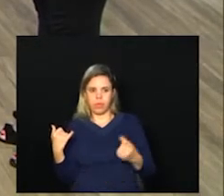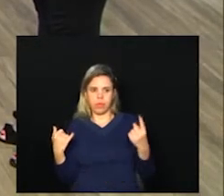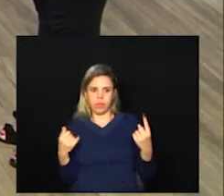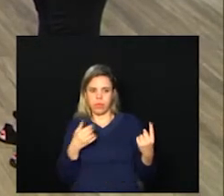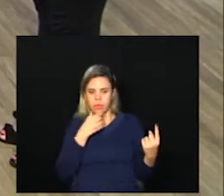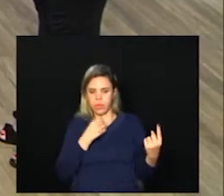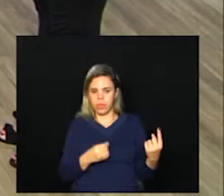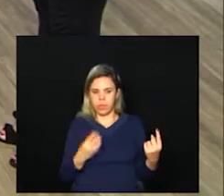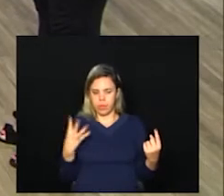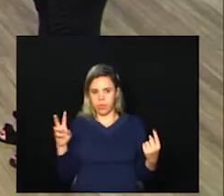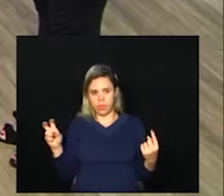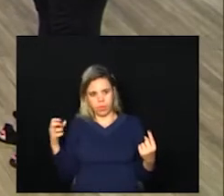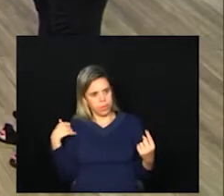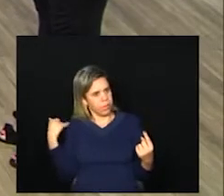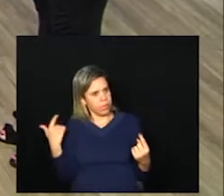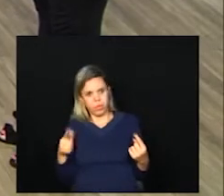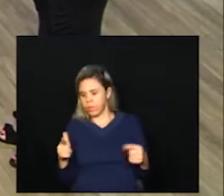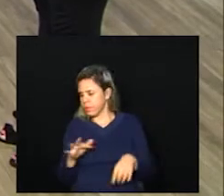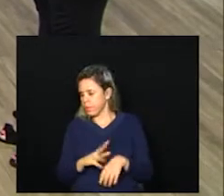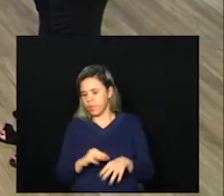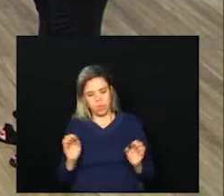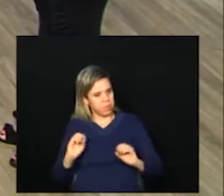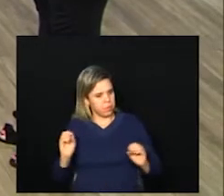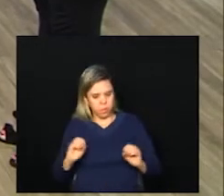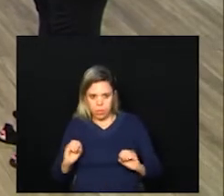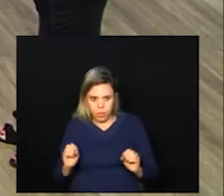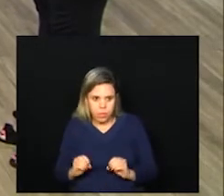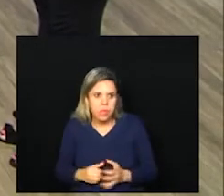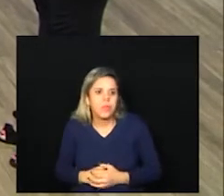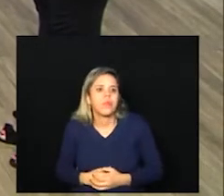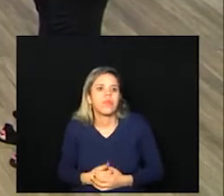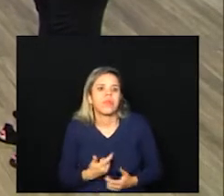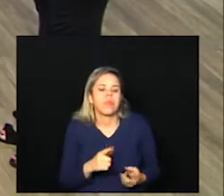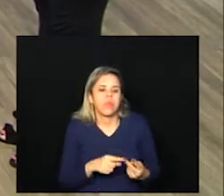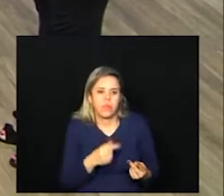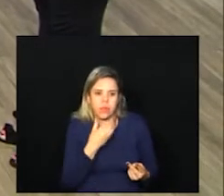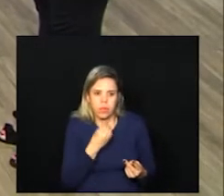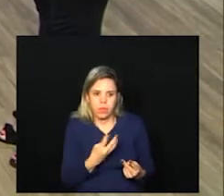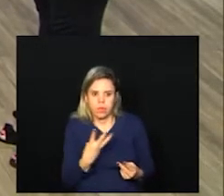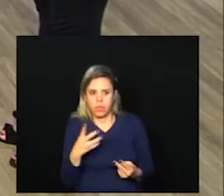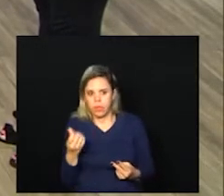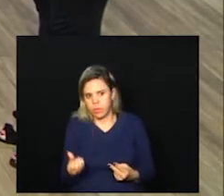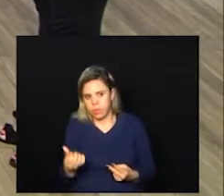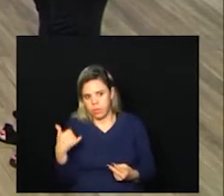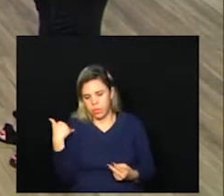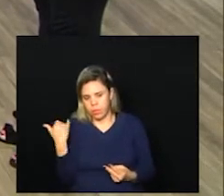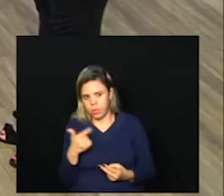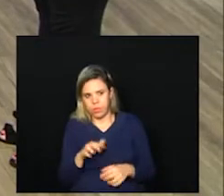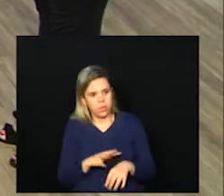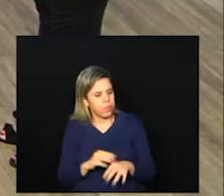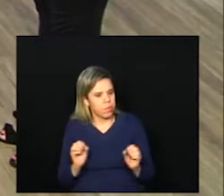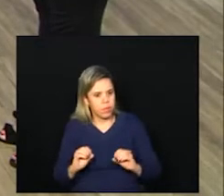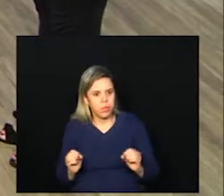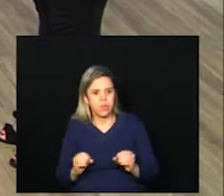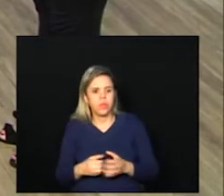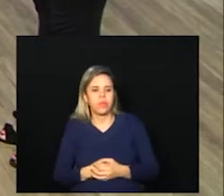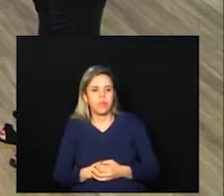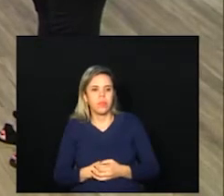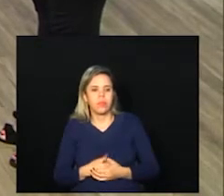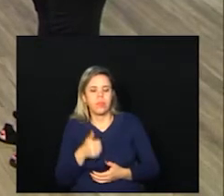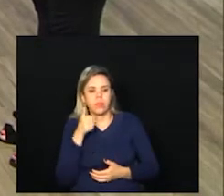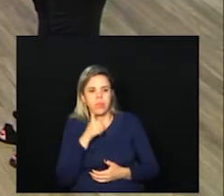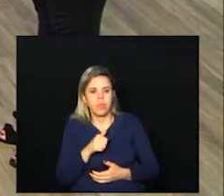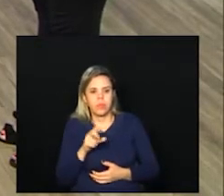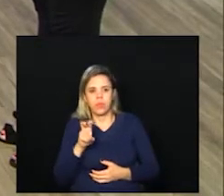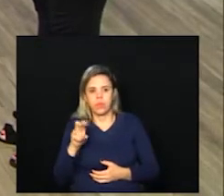homem de 45 que não tinha comorbidades, outro homem de 46 anos que também não tinha comorbidades, uma mulher